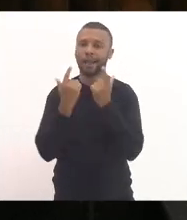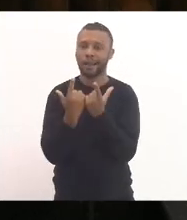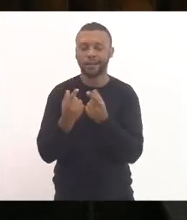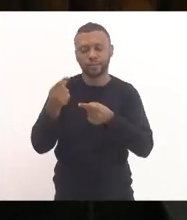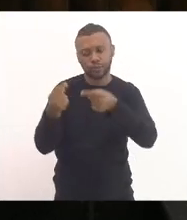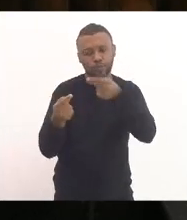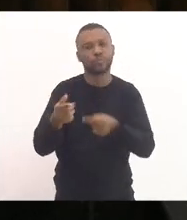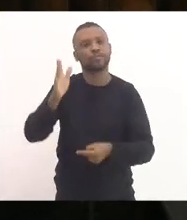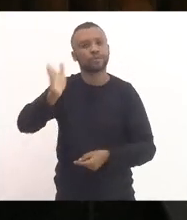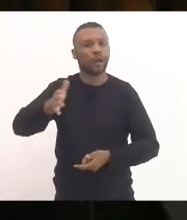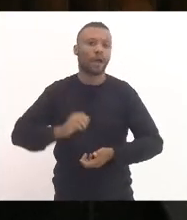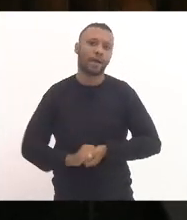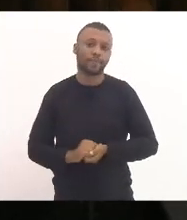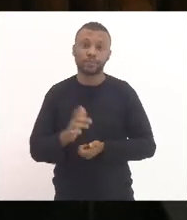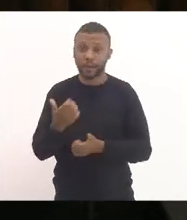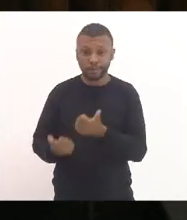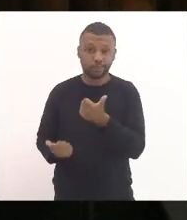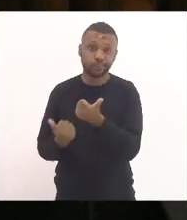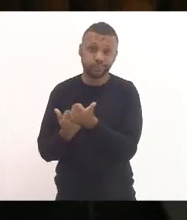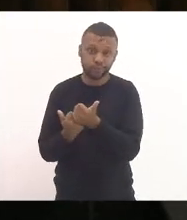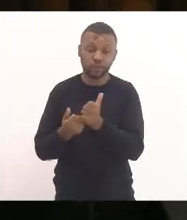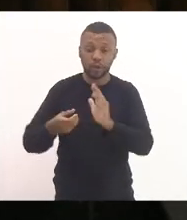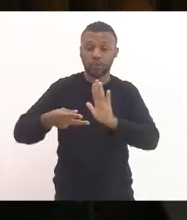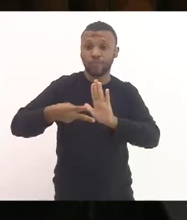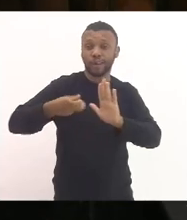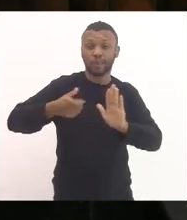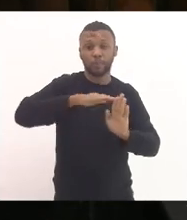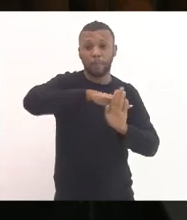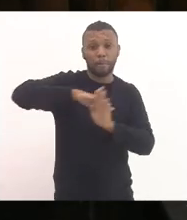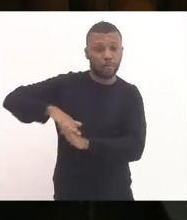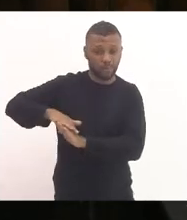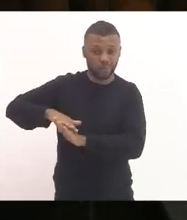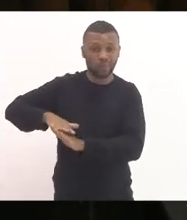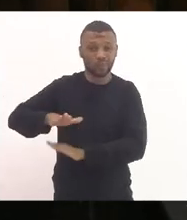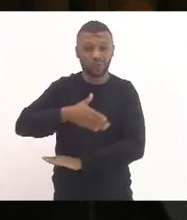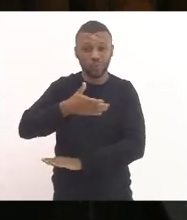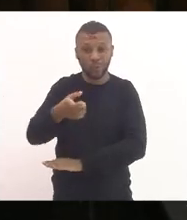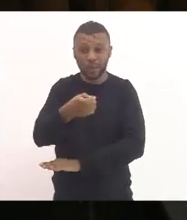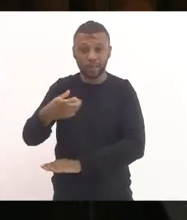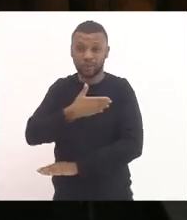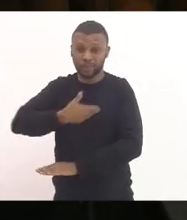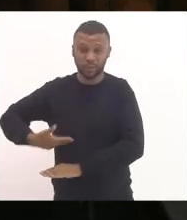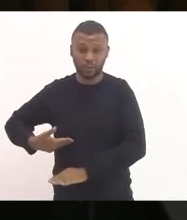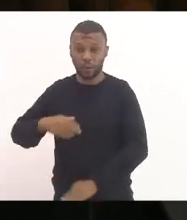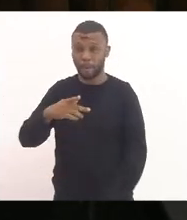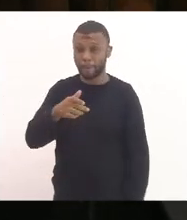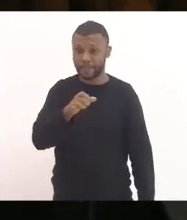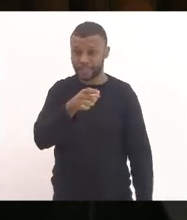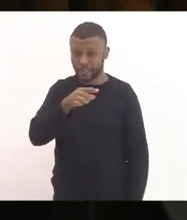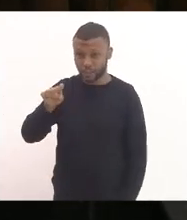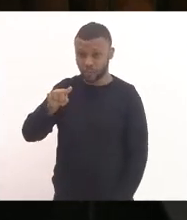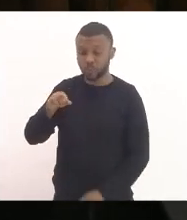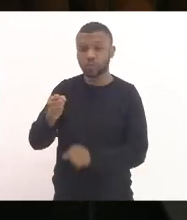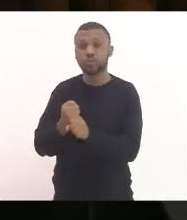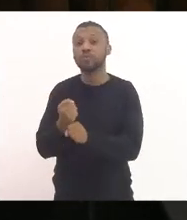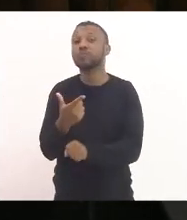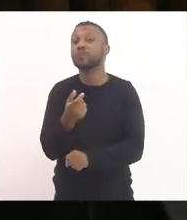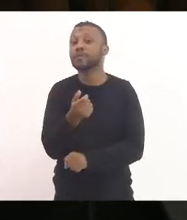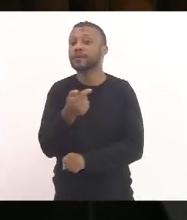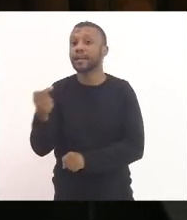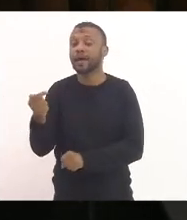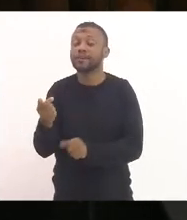já se mostrou favorável derrubando Ventos do então Governador Pezão 2017 e o governador mais recentemente né